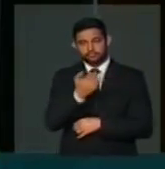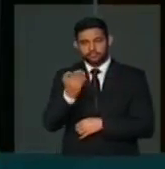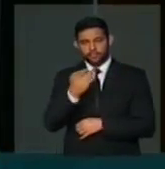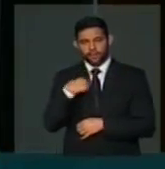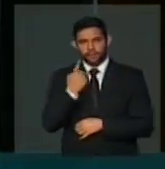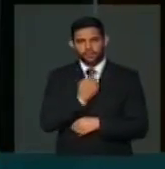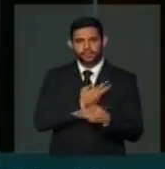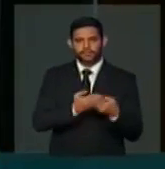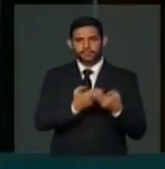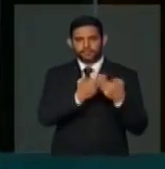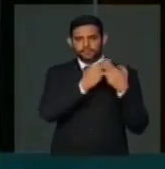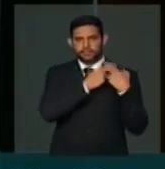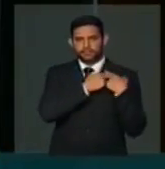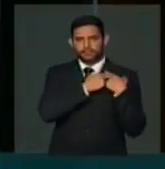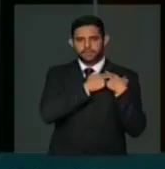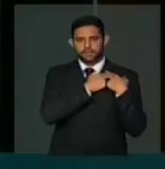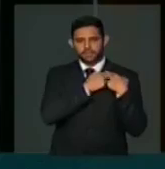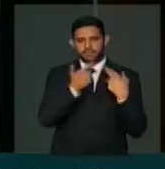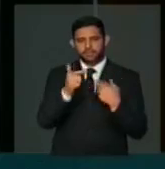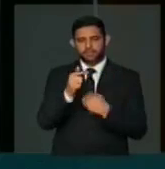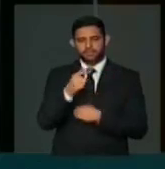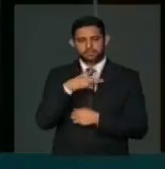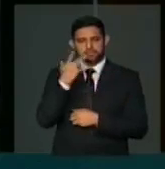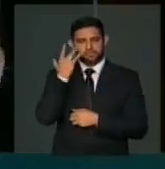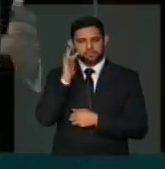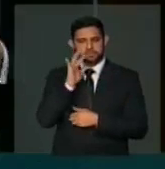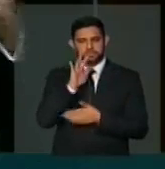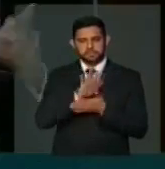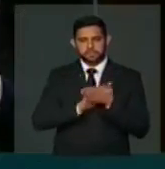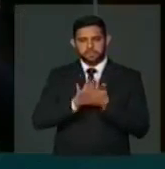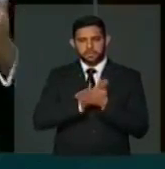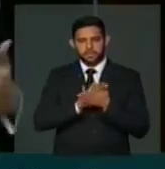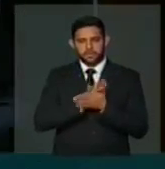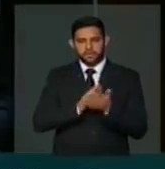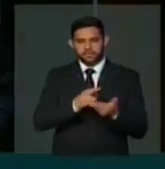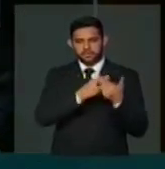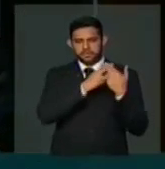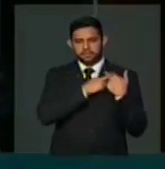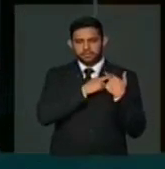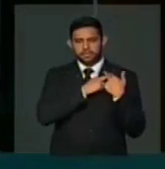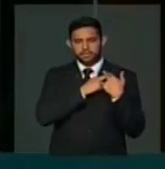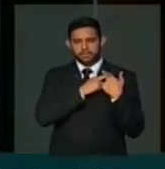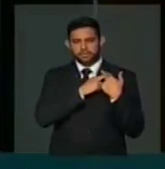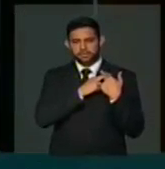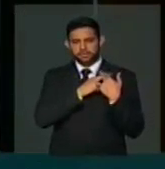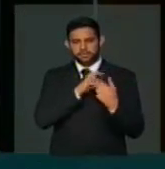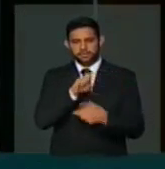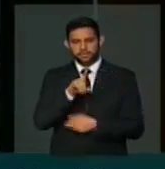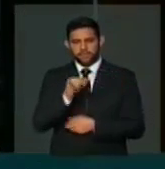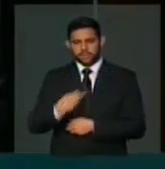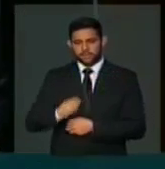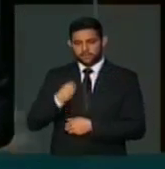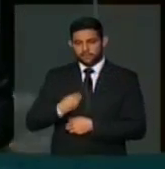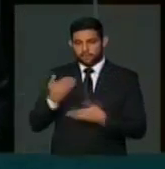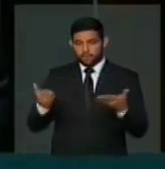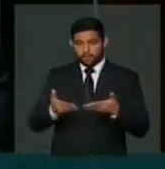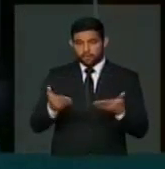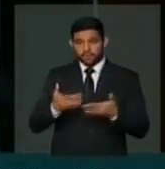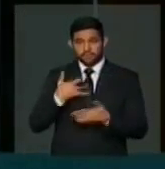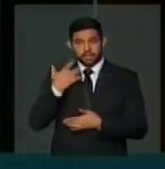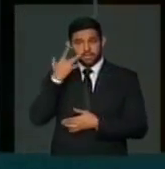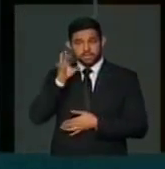nossa responsabilidade. Não sei qual papel Eduardo estaria ocupando hoje se vivo estivesse, mas